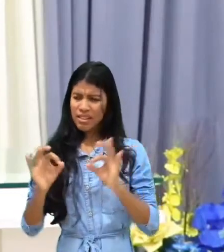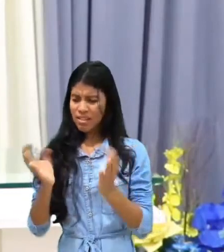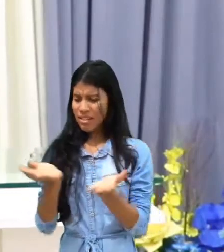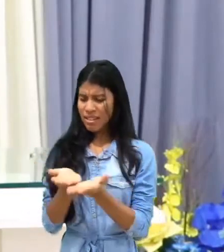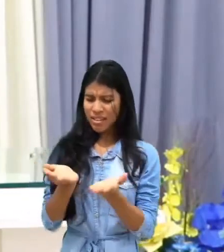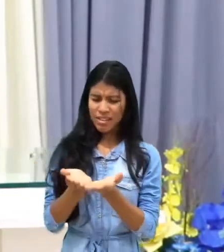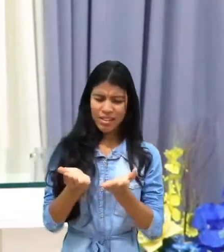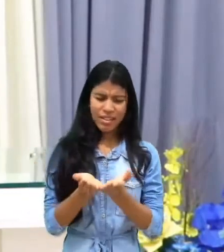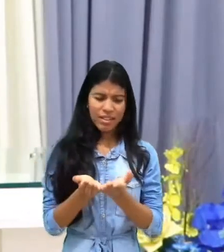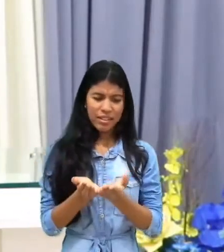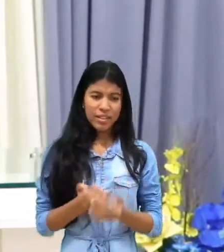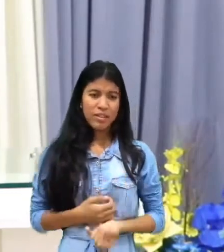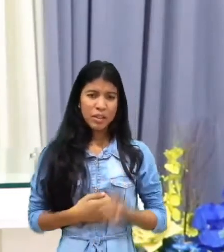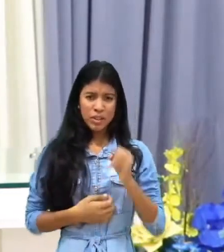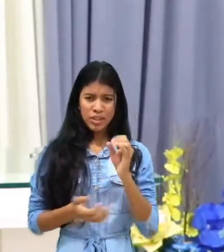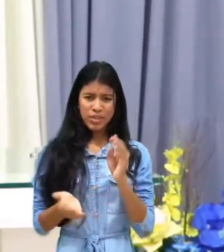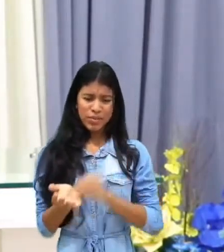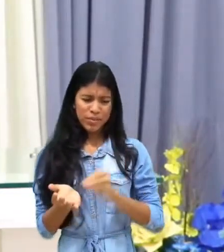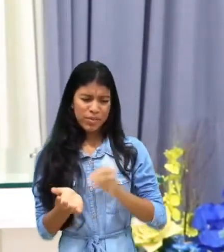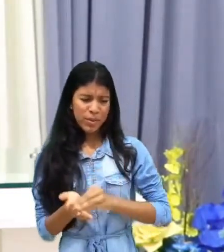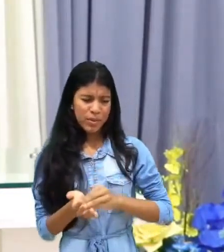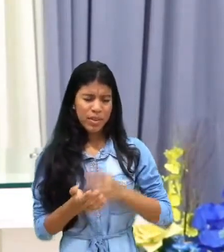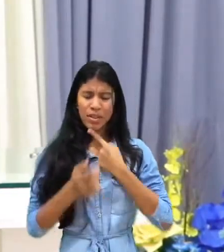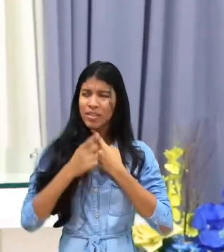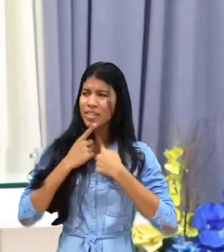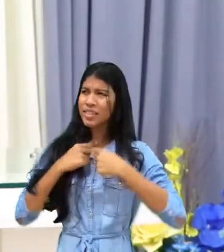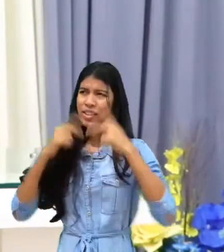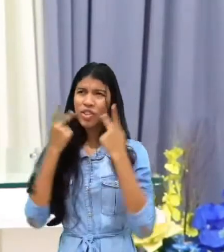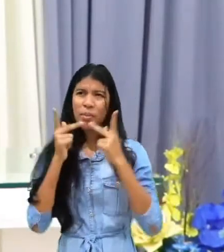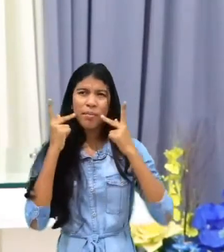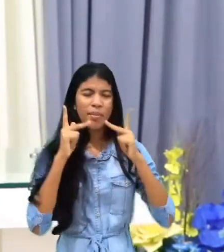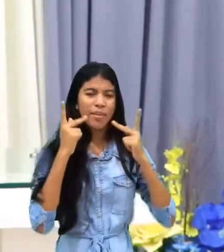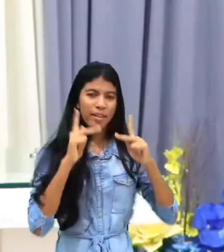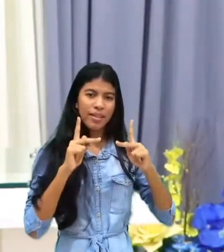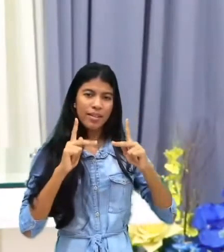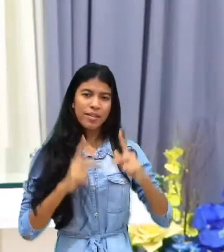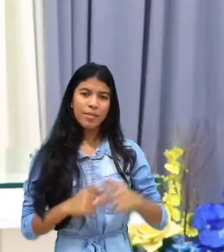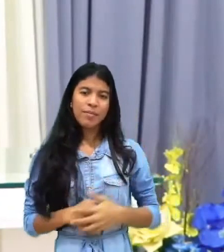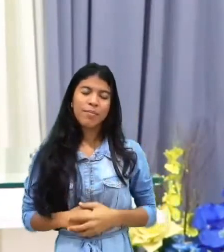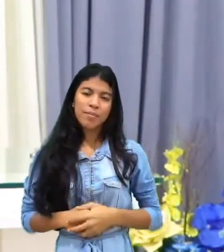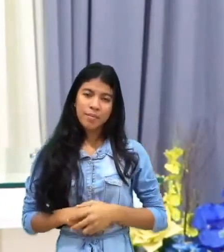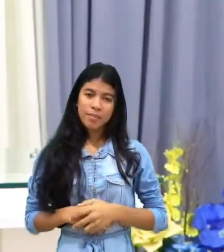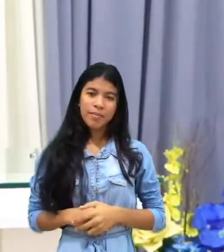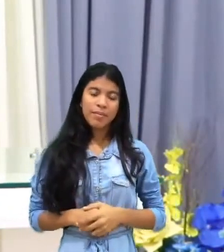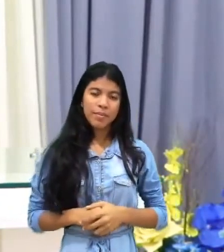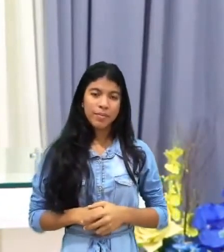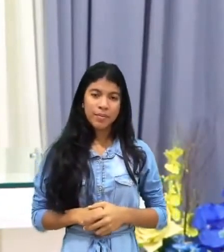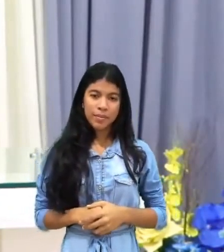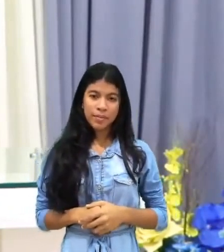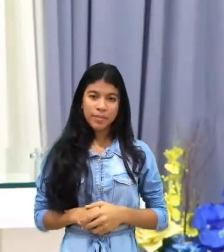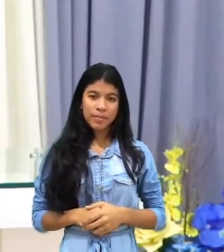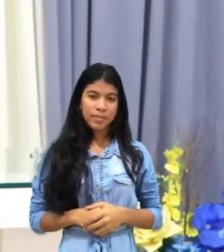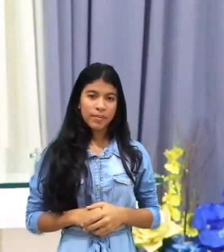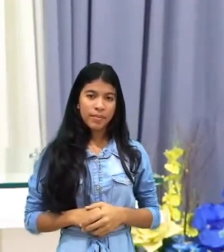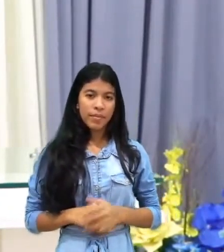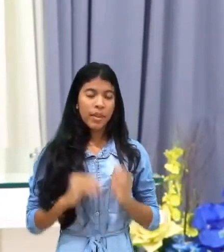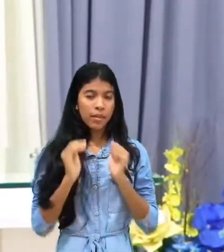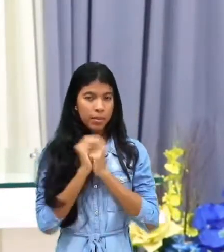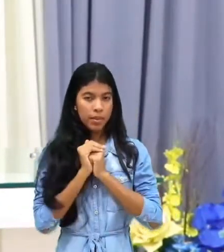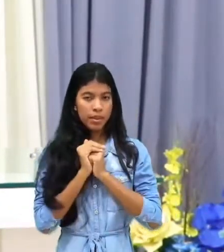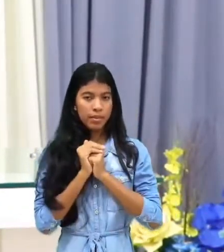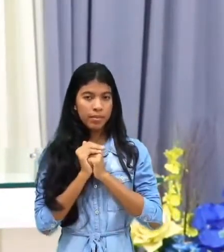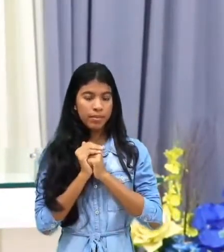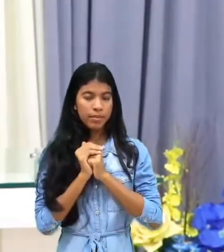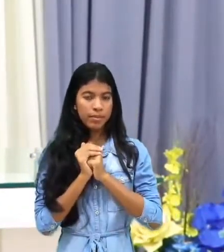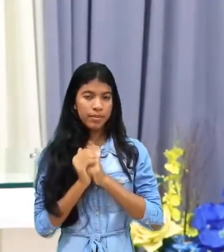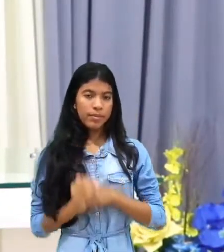pregar a palavra, de fazer alguma coisa de fato extraordinária para Deus. Amém? Que